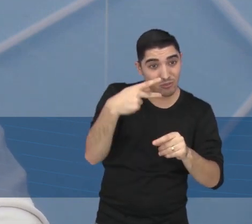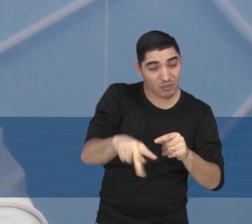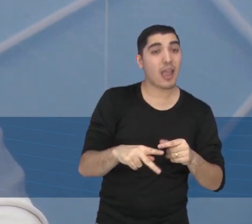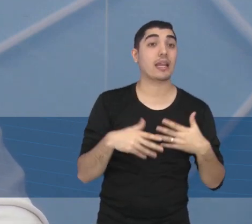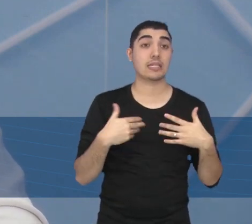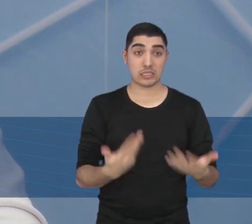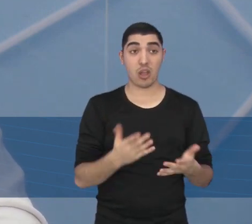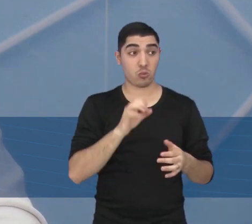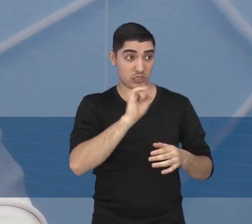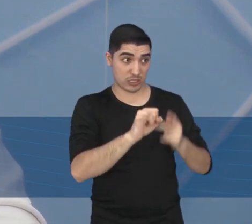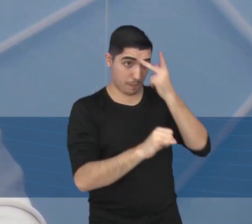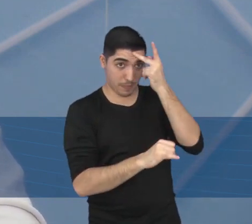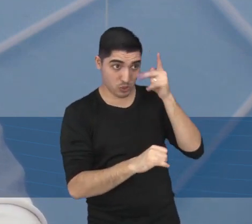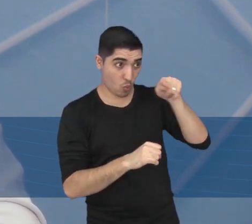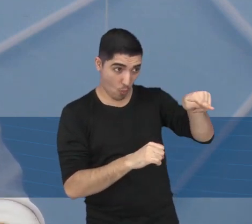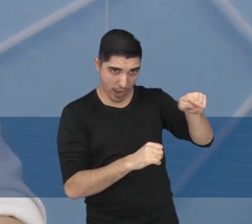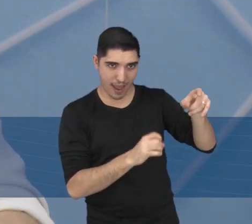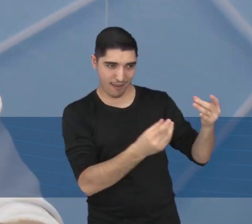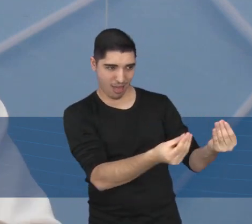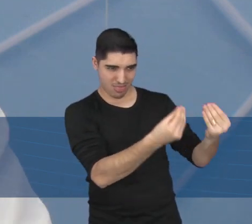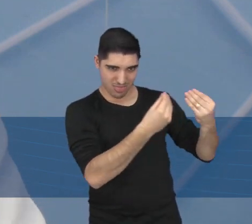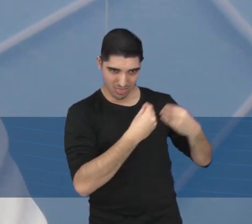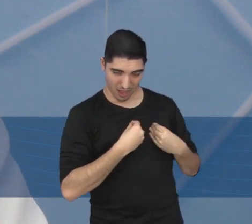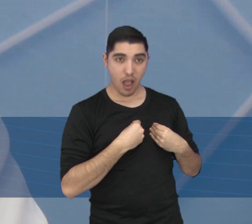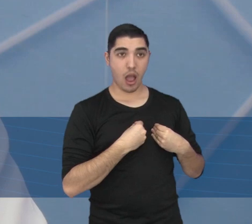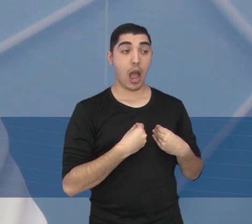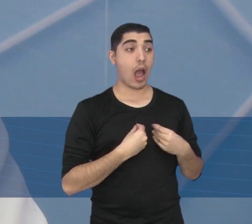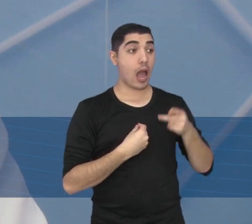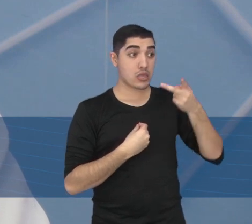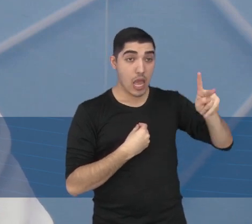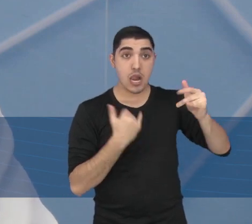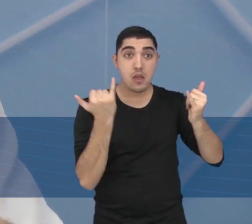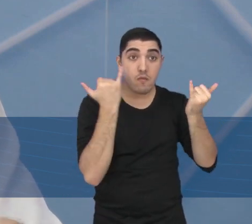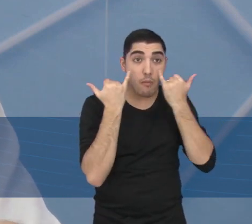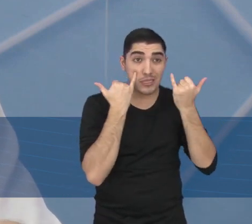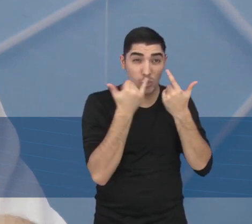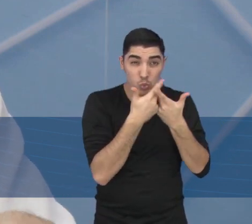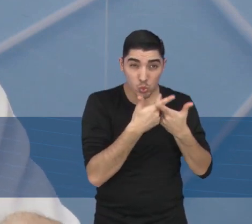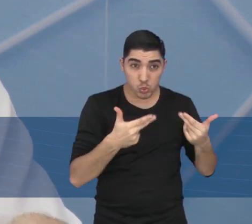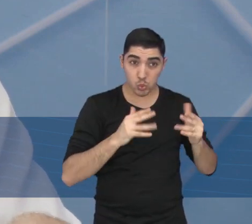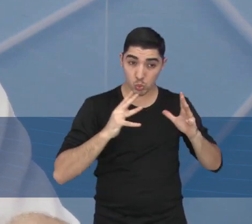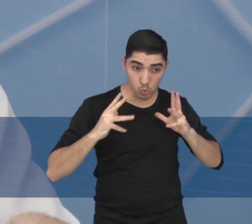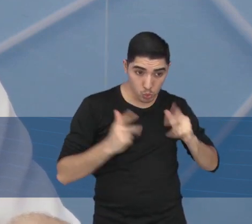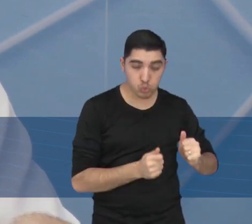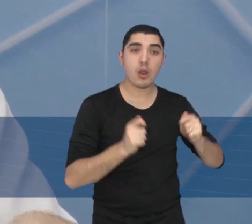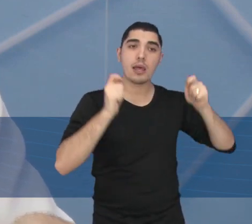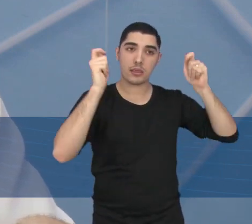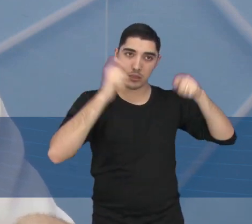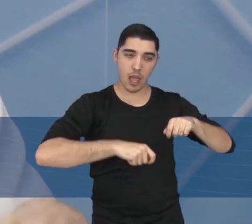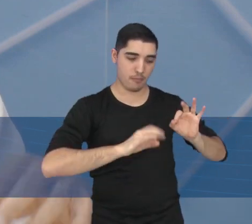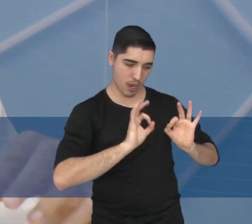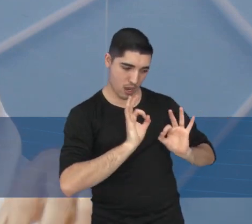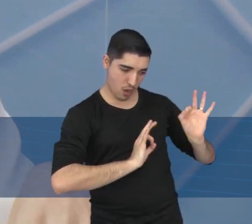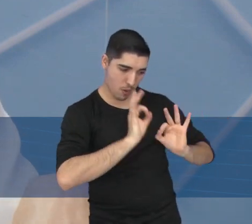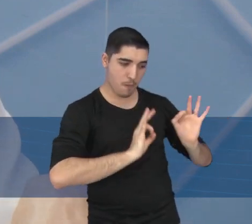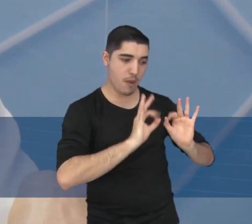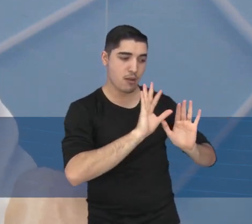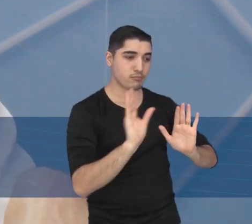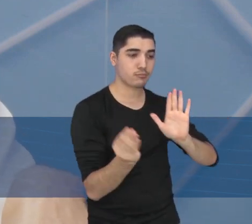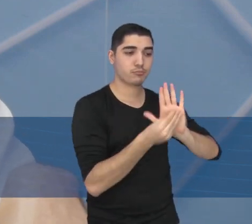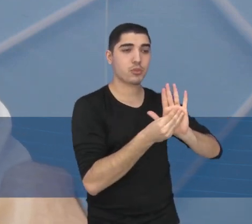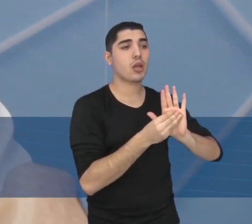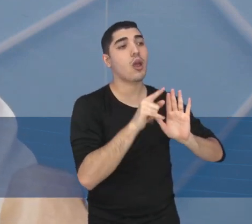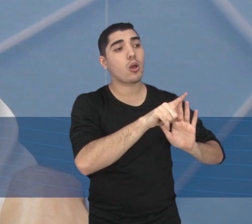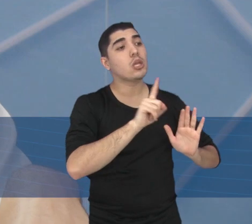uma empresa que está descartando com a gente, que tudo que a gente fez essa coleta tem como a gente documentar e rastrear a data que